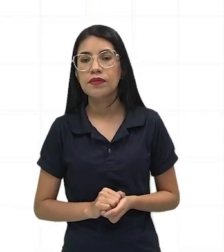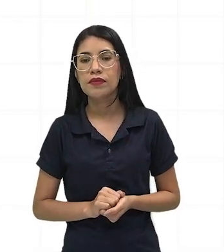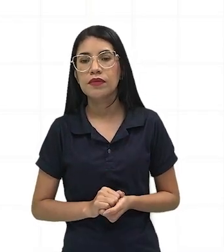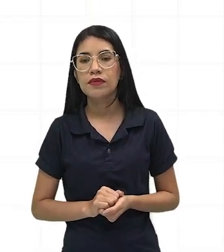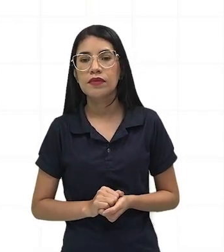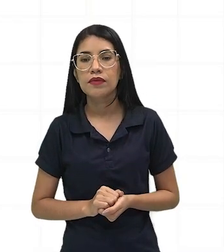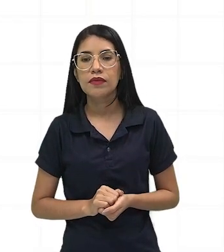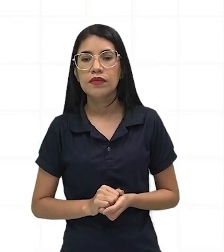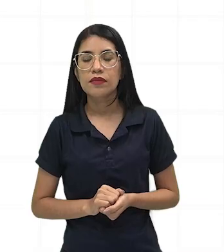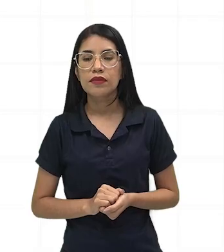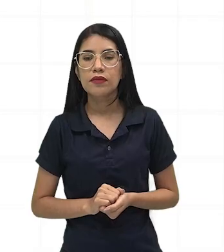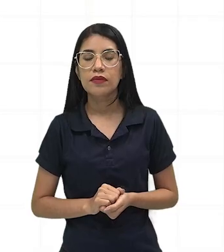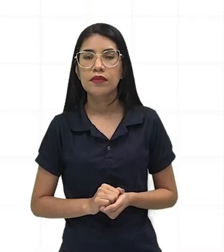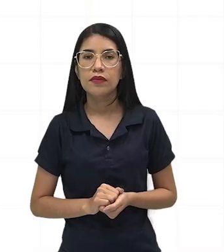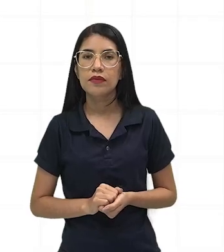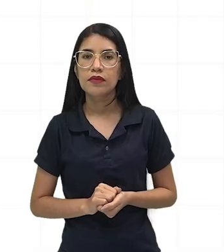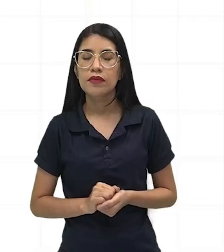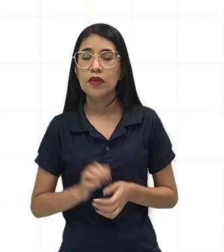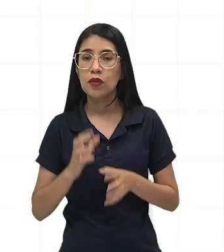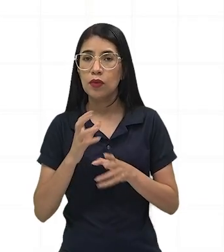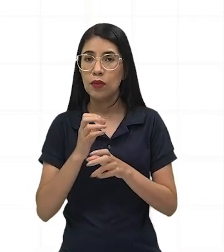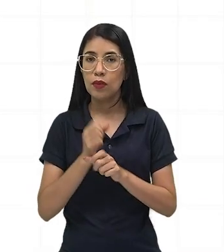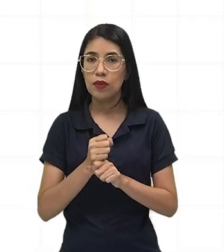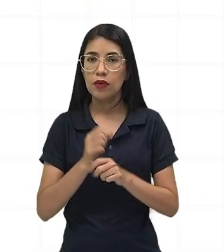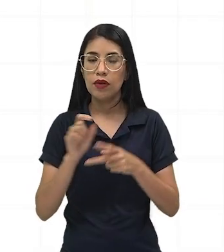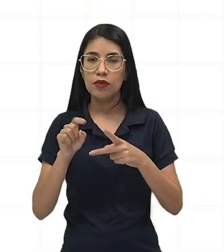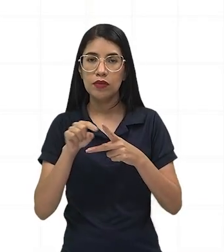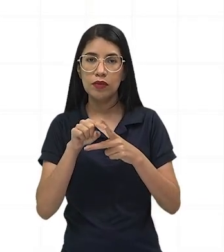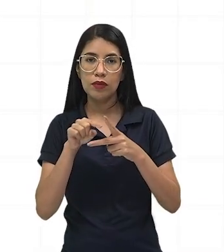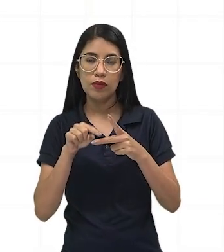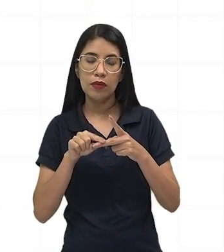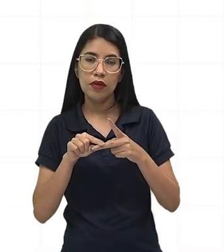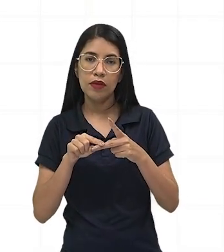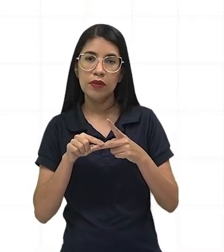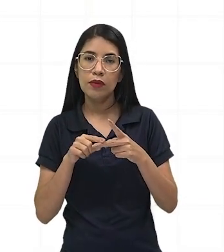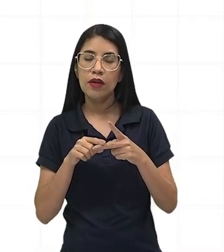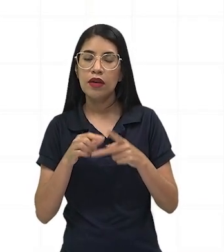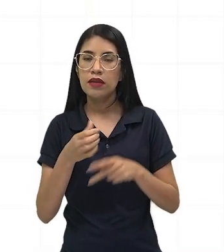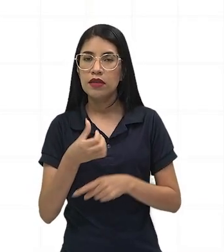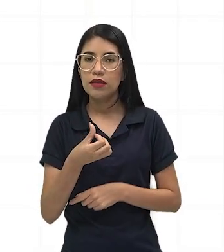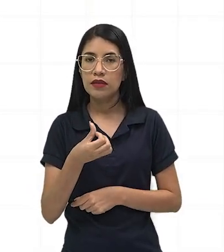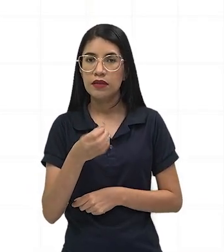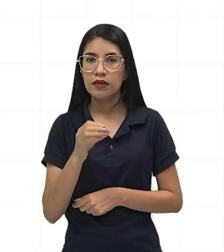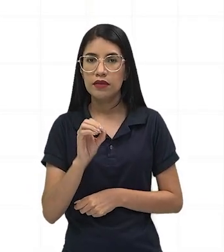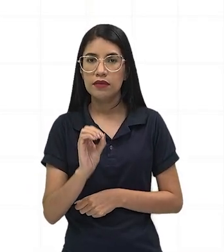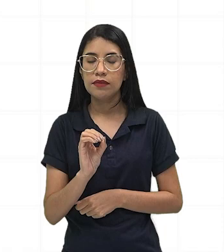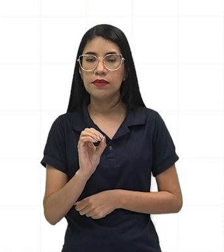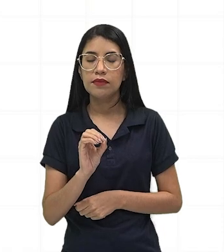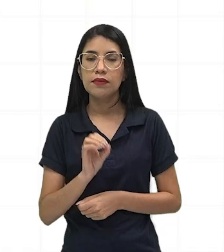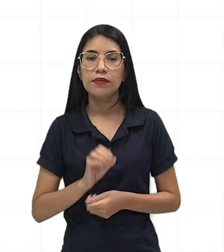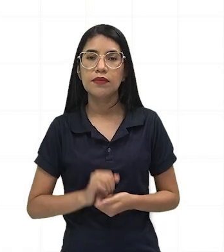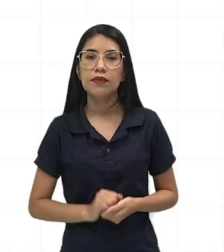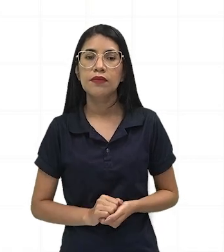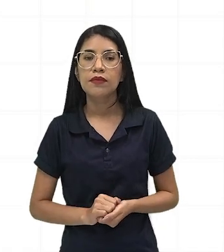aqui, todo, ele media 60 graus.